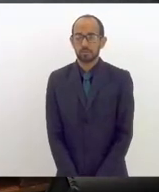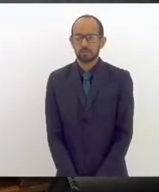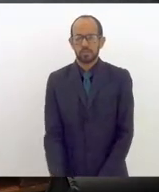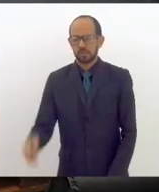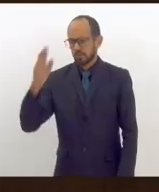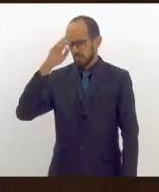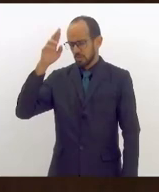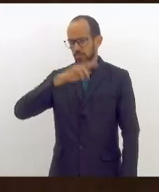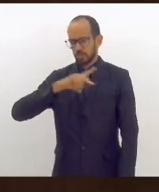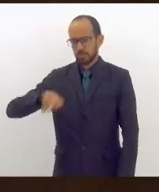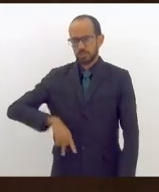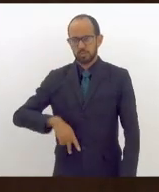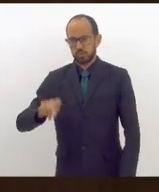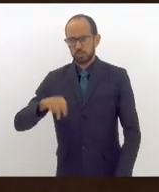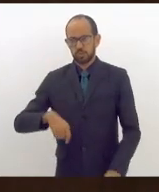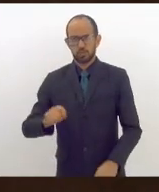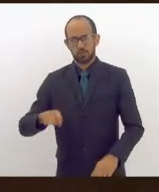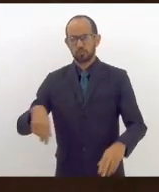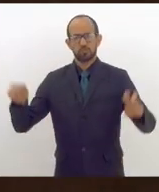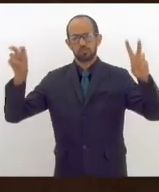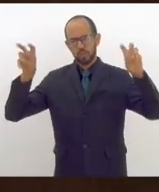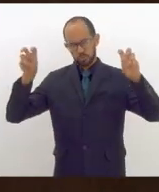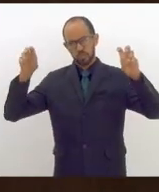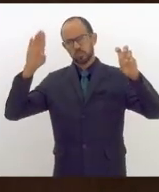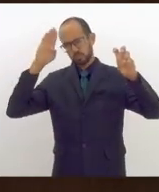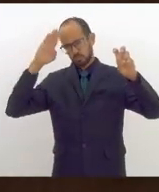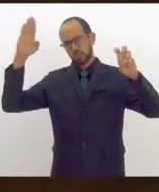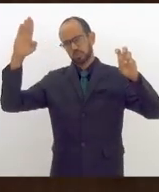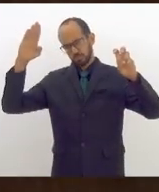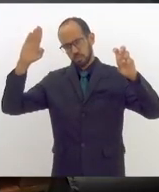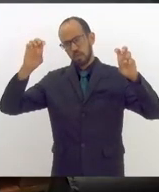senhor presidente no mérito